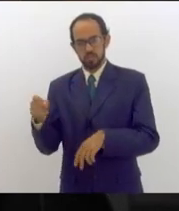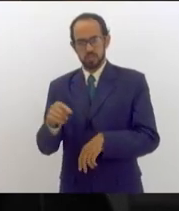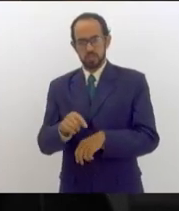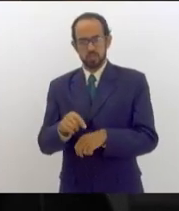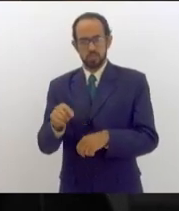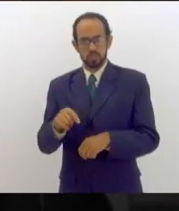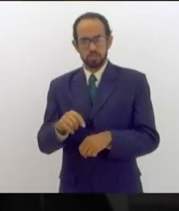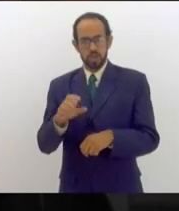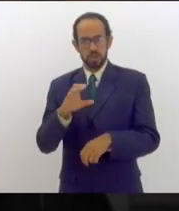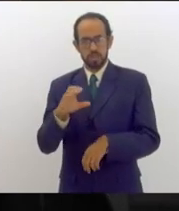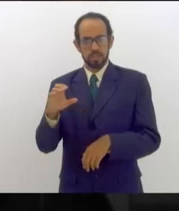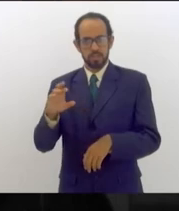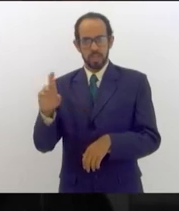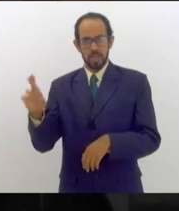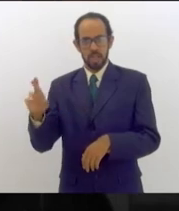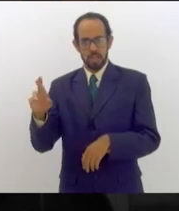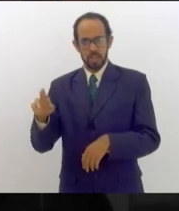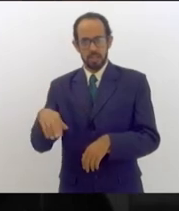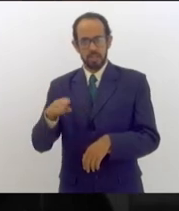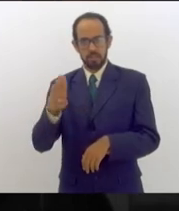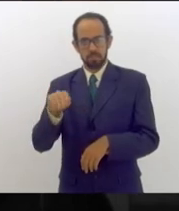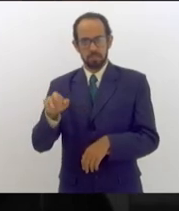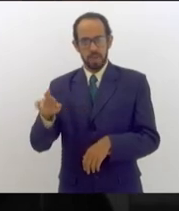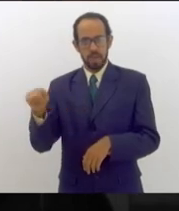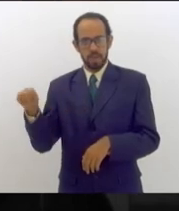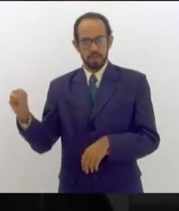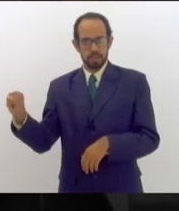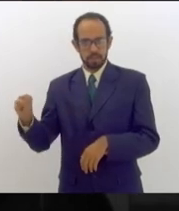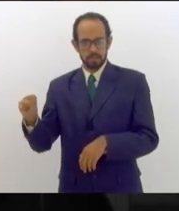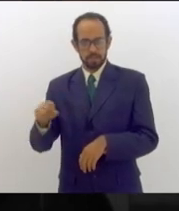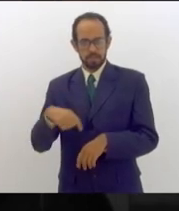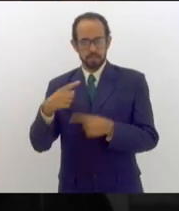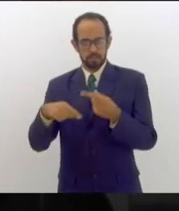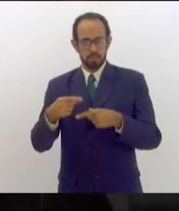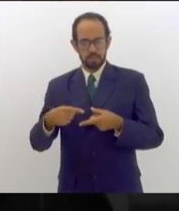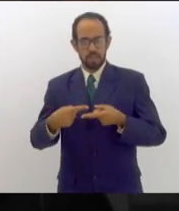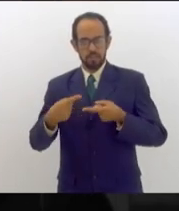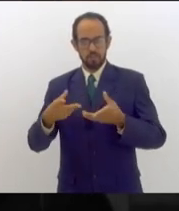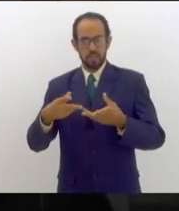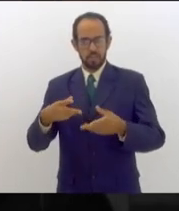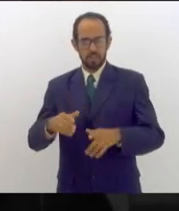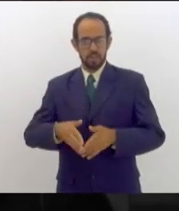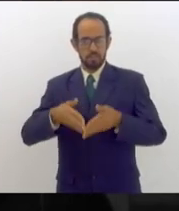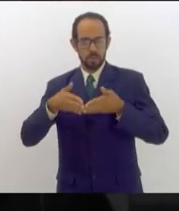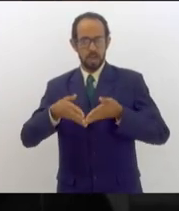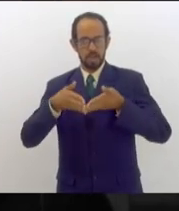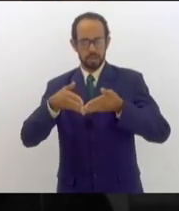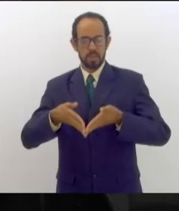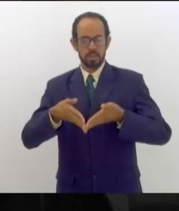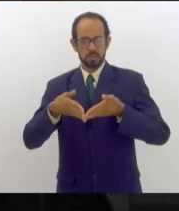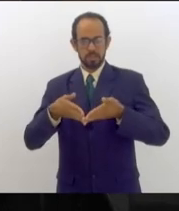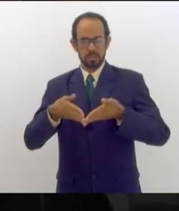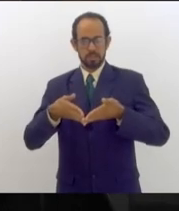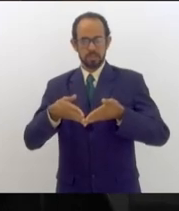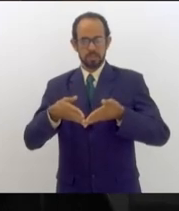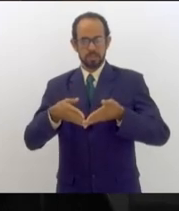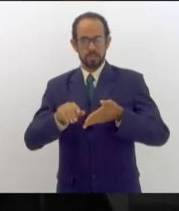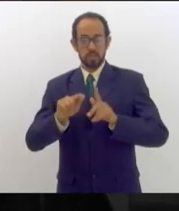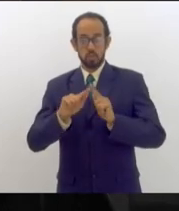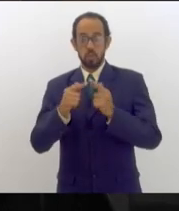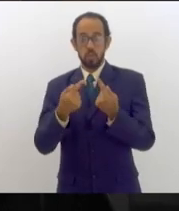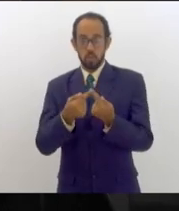para concessionária barcas S.A e depois para CCR barcas quando houve a privatização da marca e que o